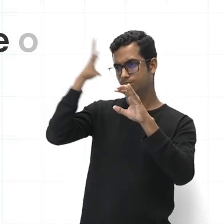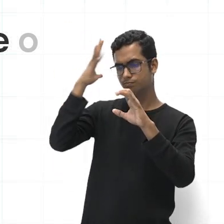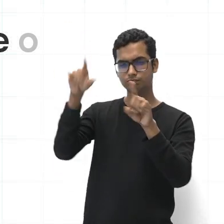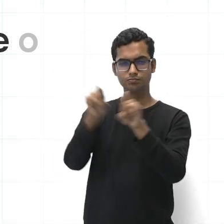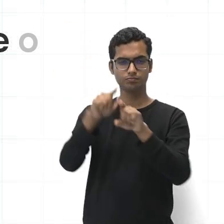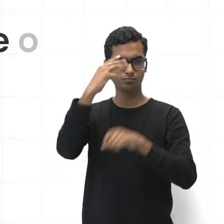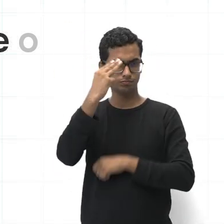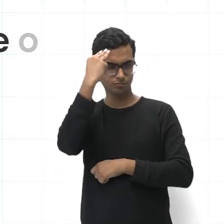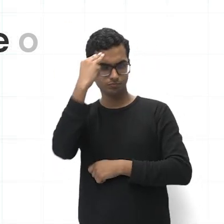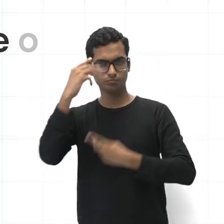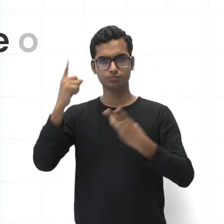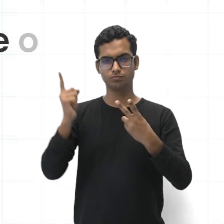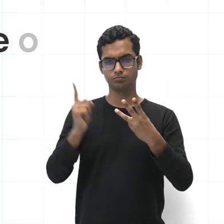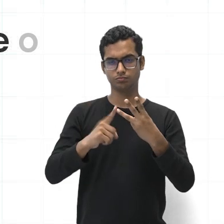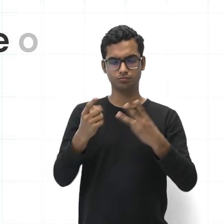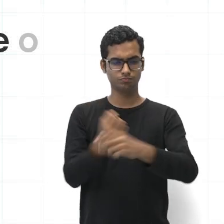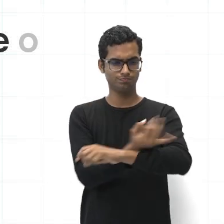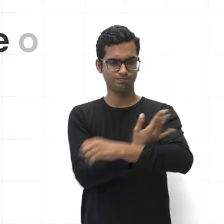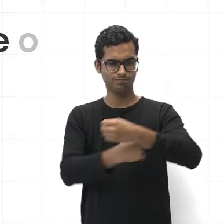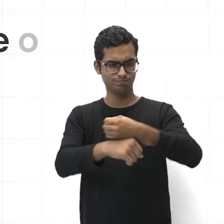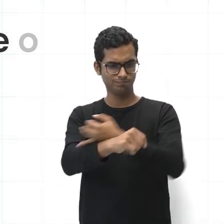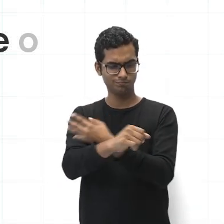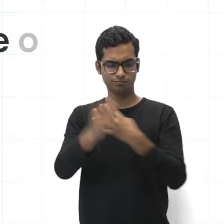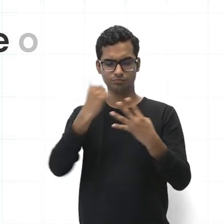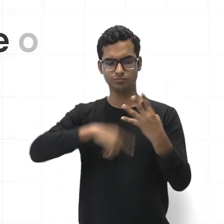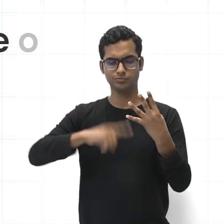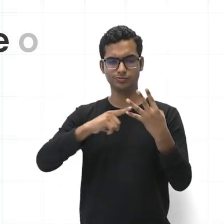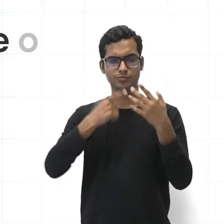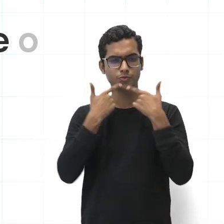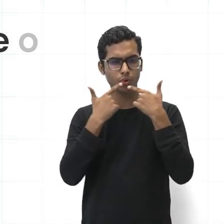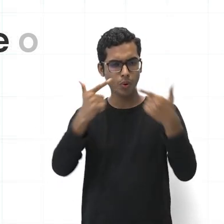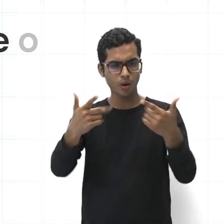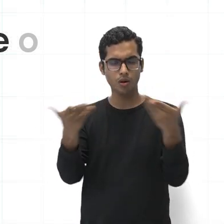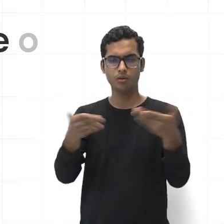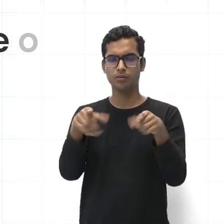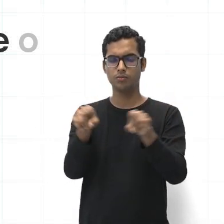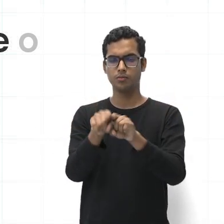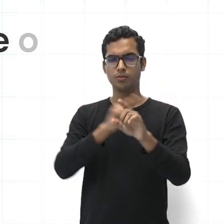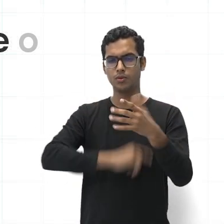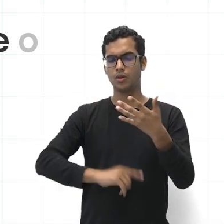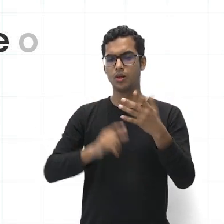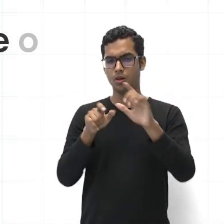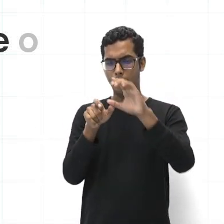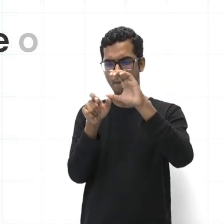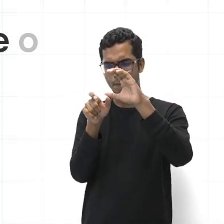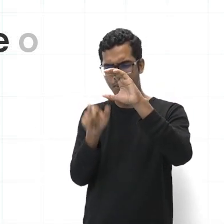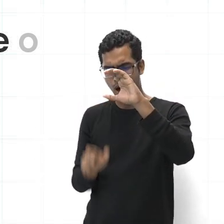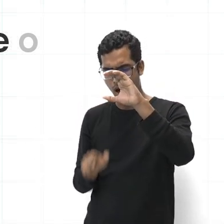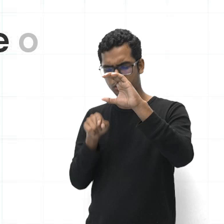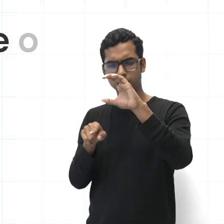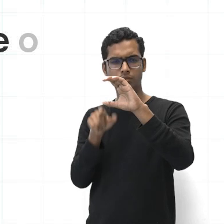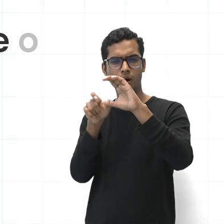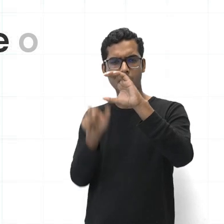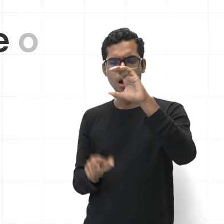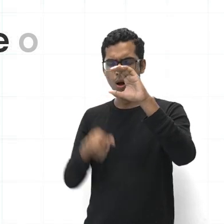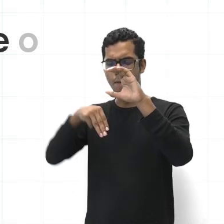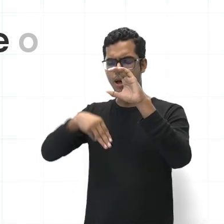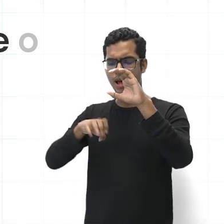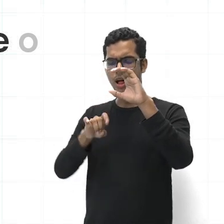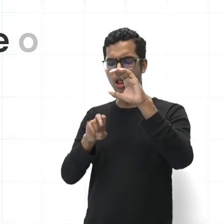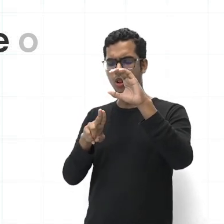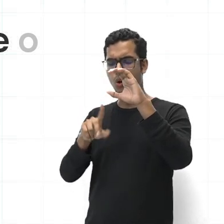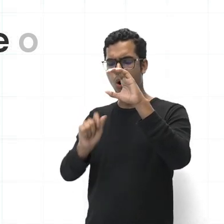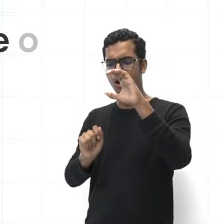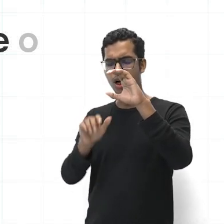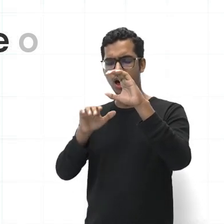a memória, a emoção e linguagem. A medula espinal é responsável por transmitir